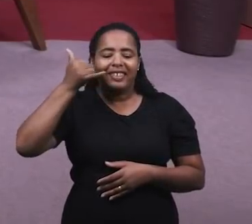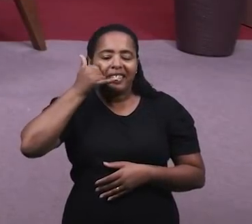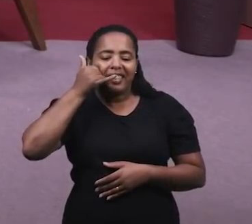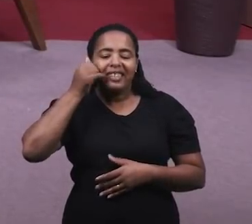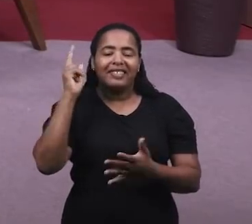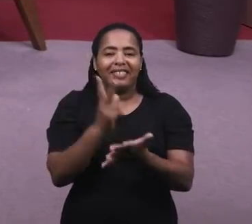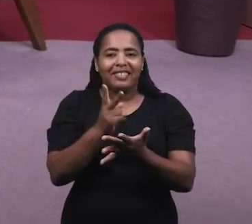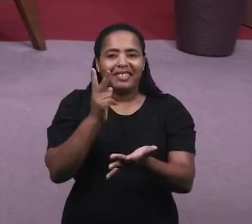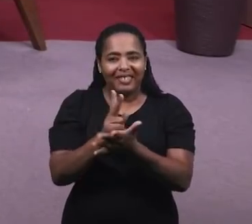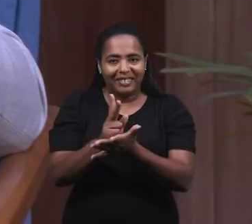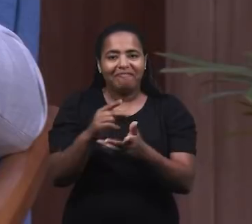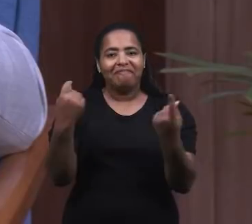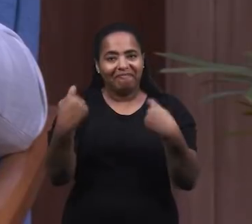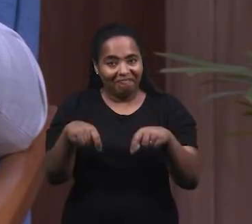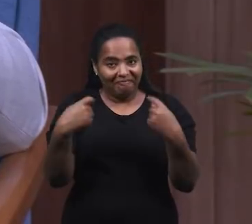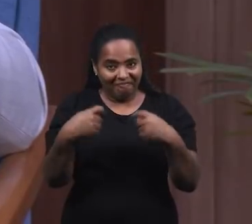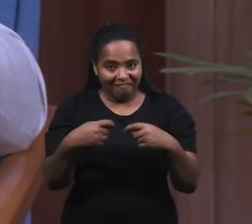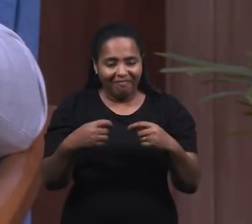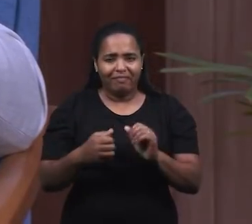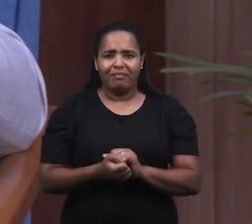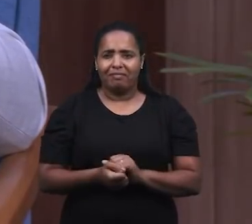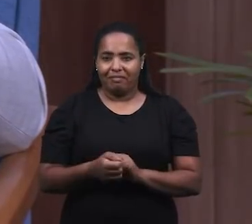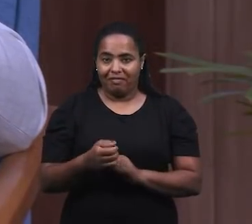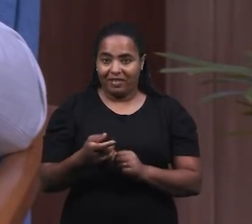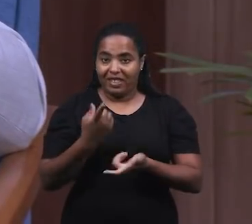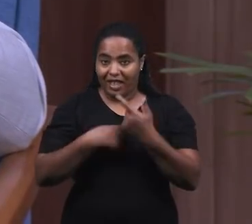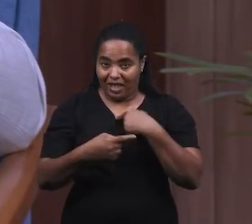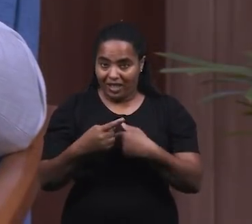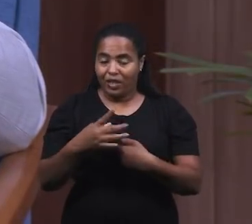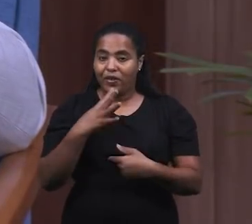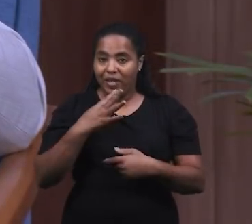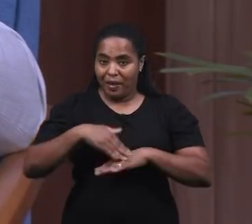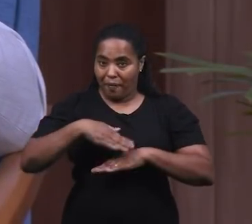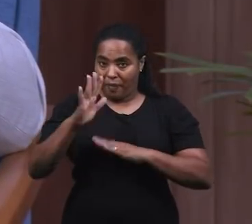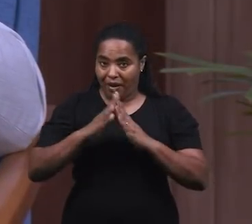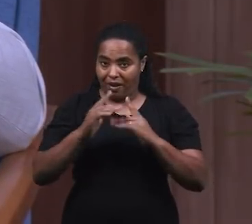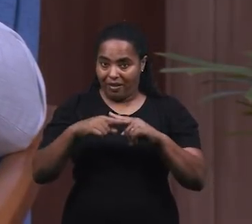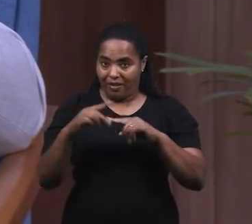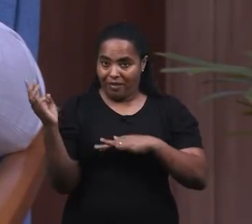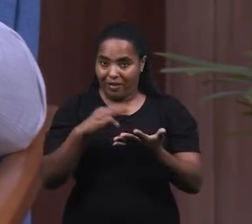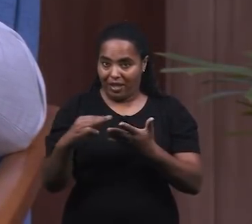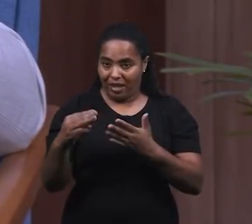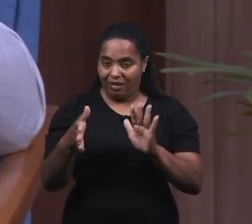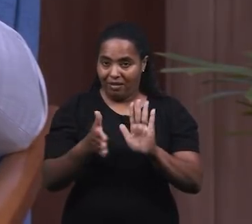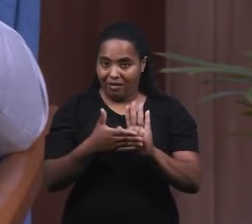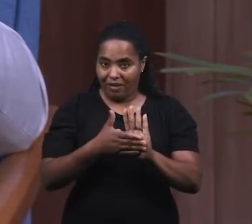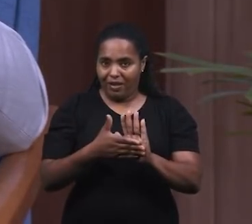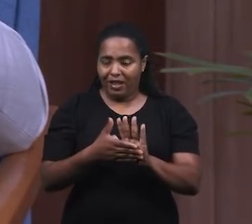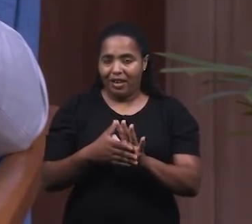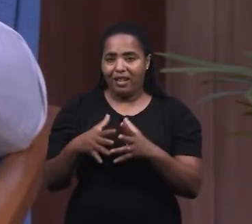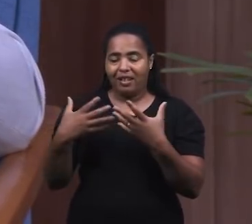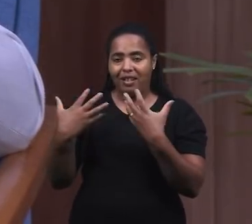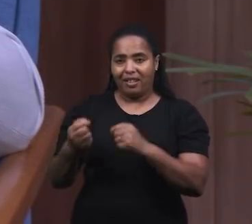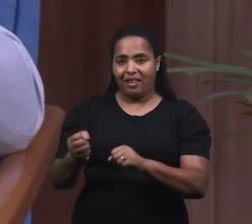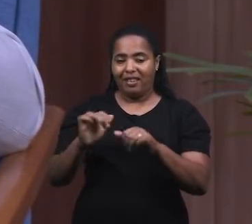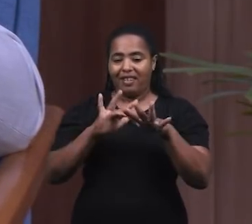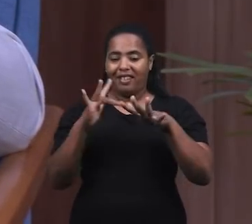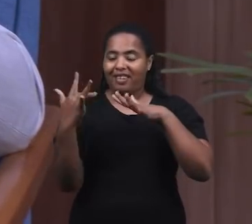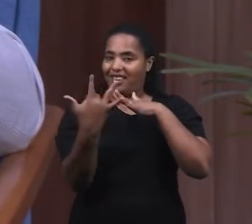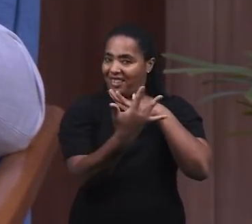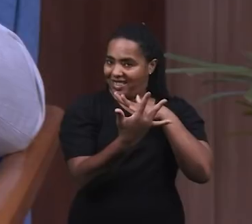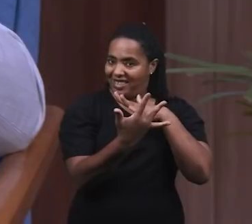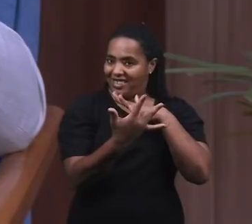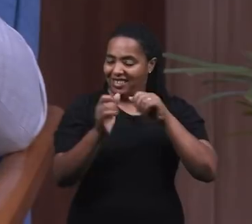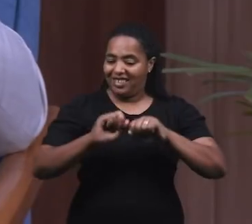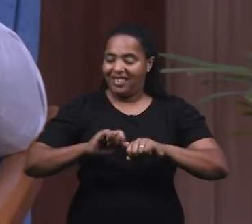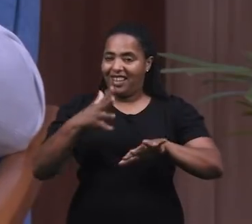que desejar. Quer conhecer mais sobre a Igreja Cristã Maranata e os nossos projetos? Acesse as nossas redes